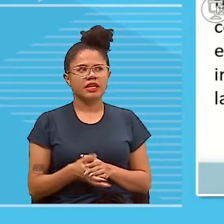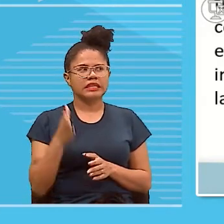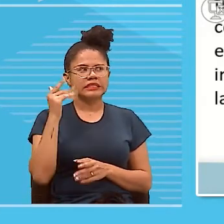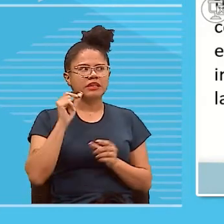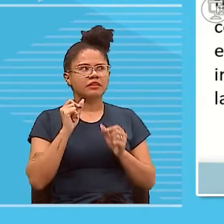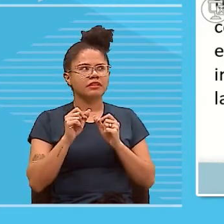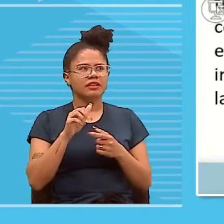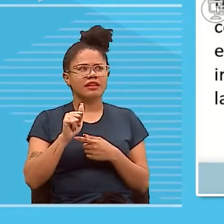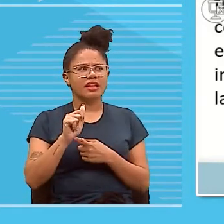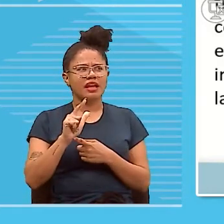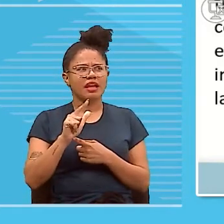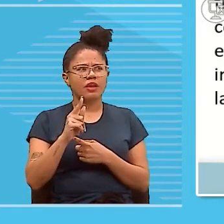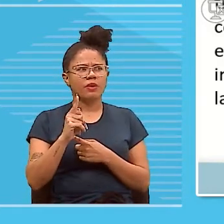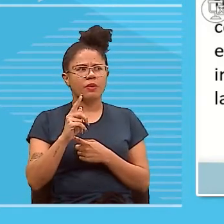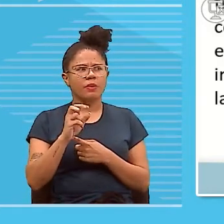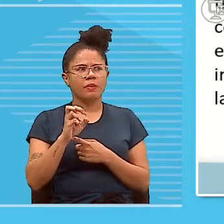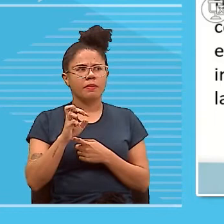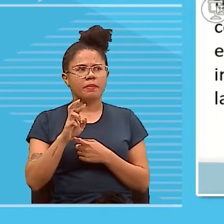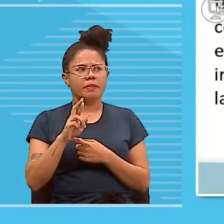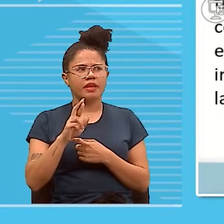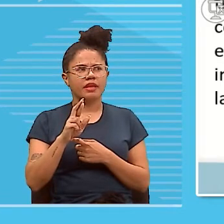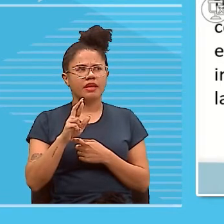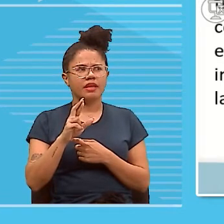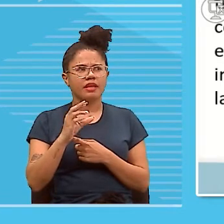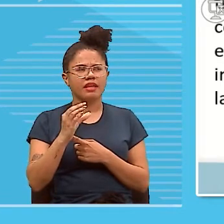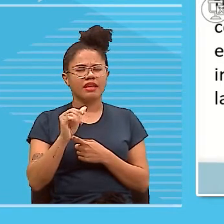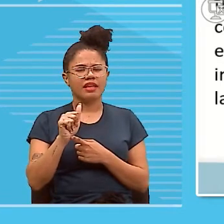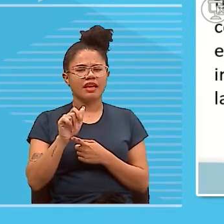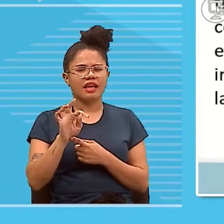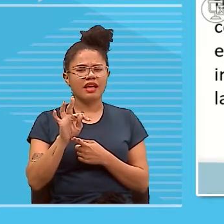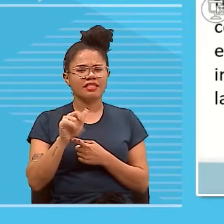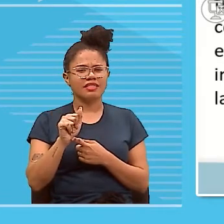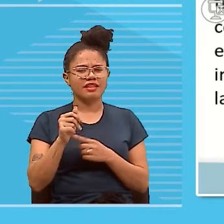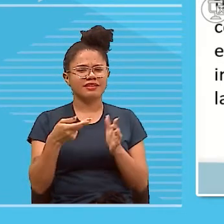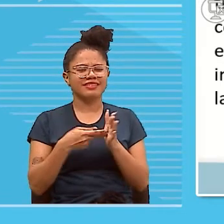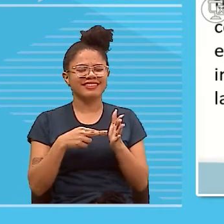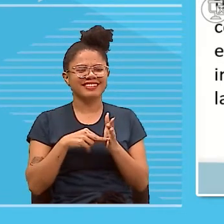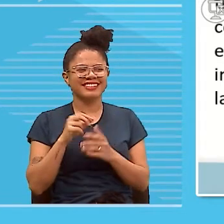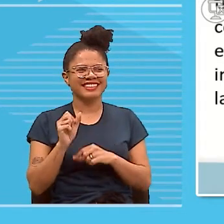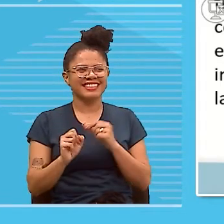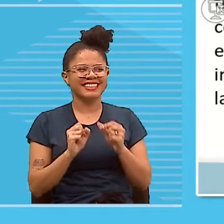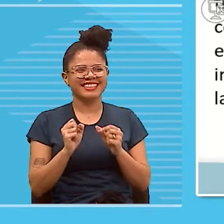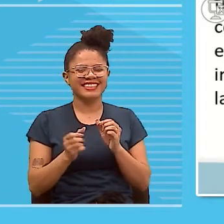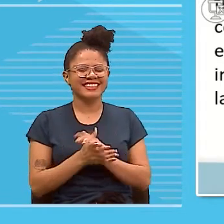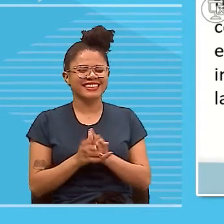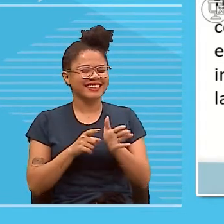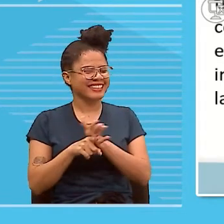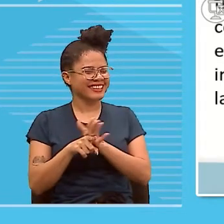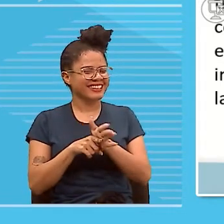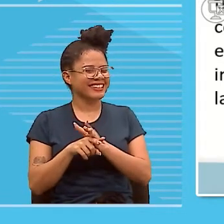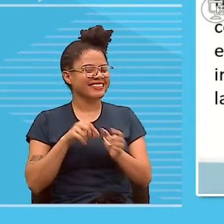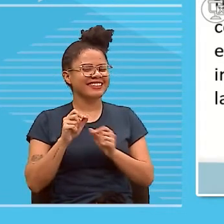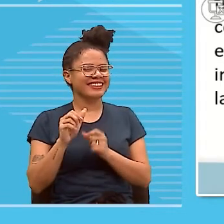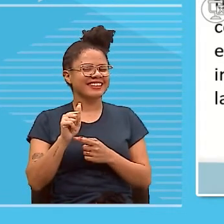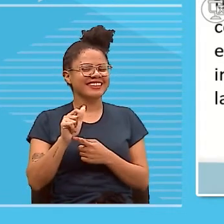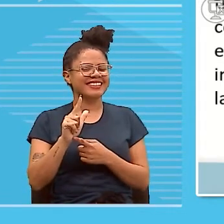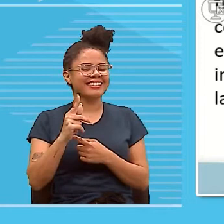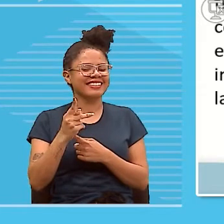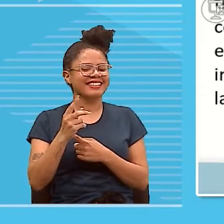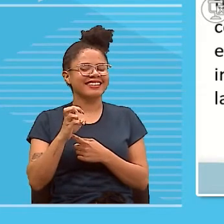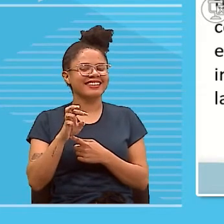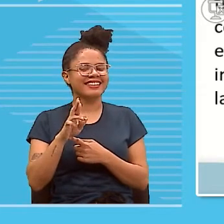alpercata você sabe o que que é alpercata Procure aí o que que é alpercata